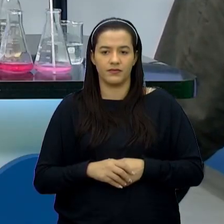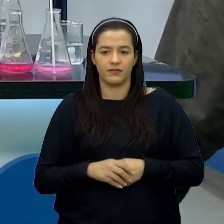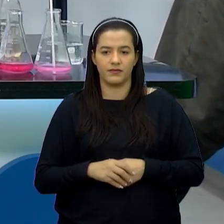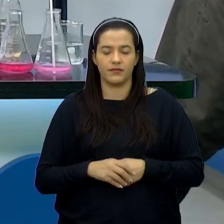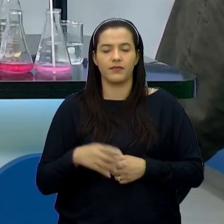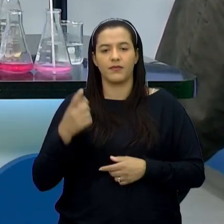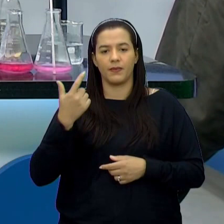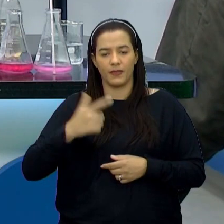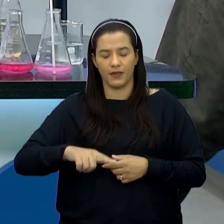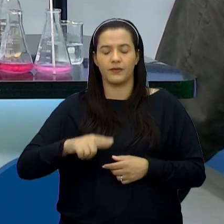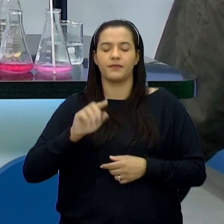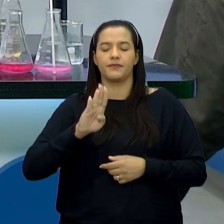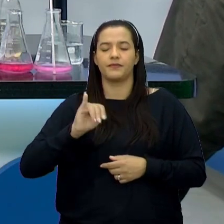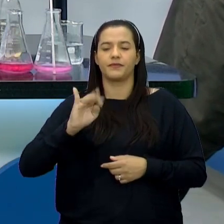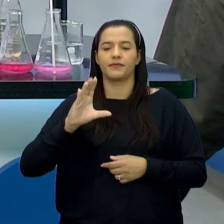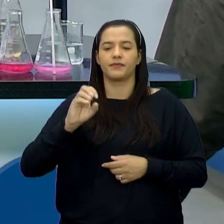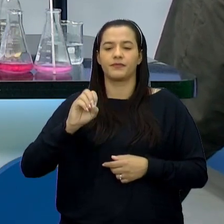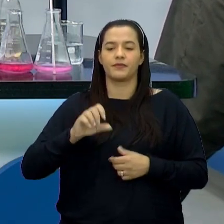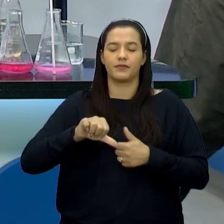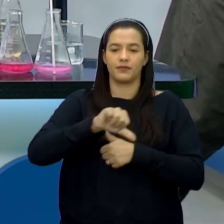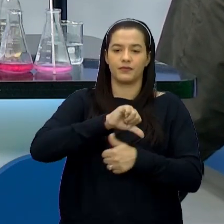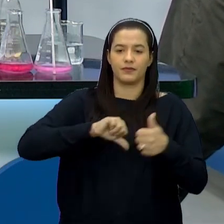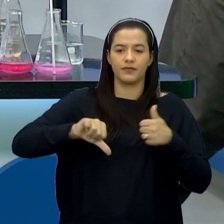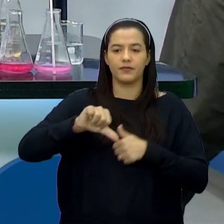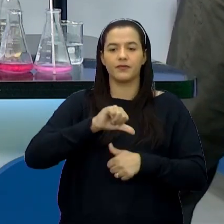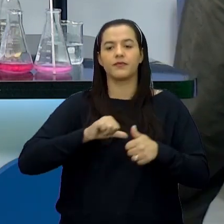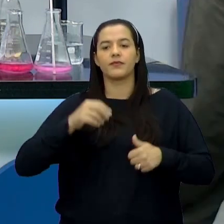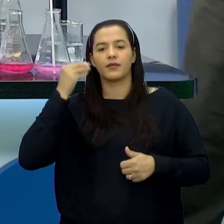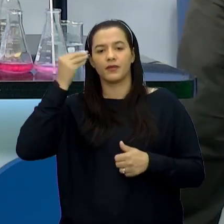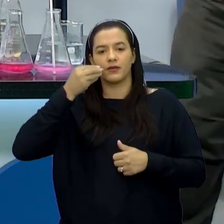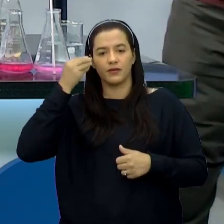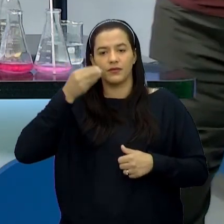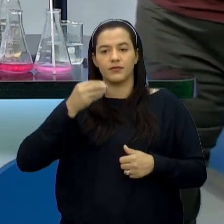para que eu faça essa reversão da substância.